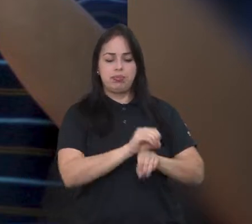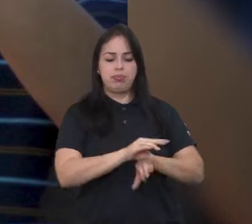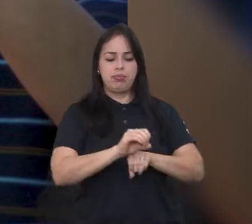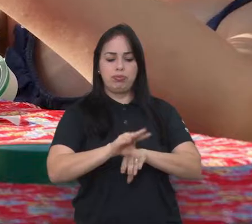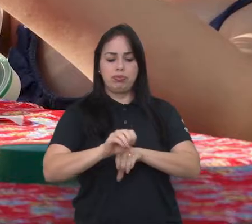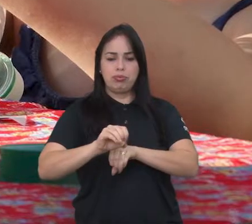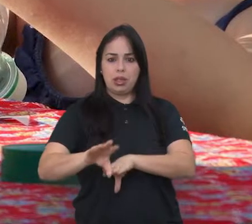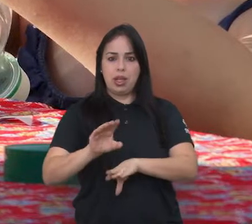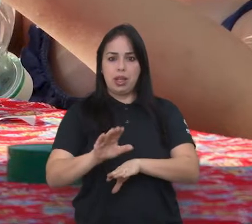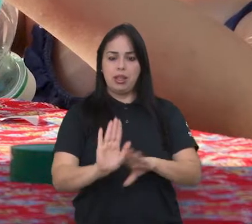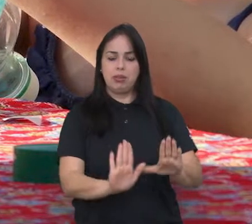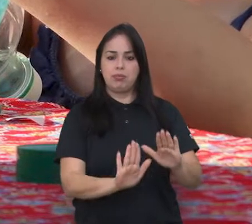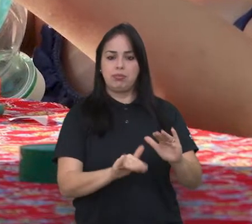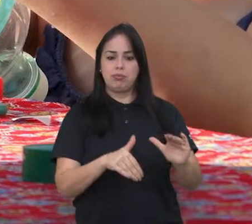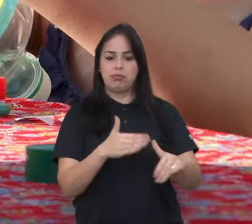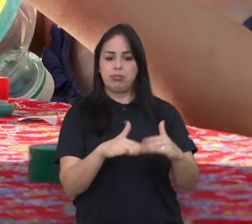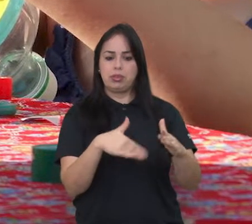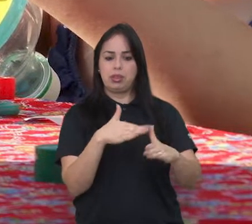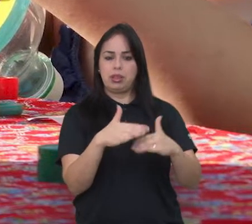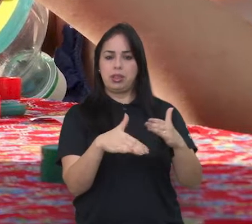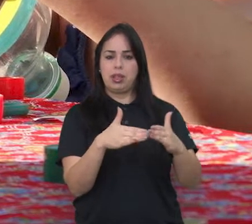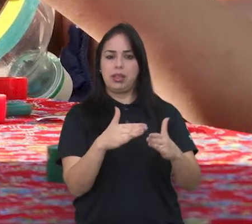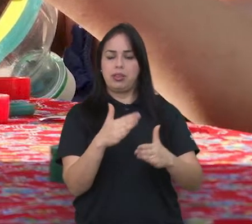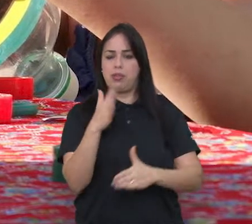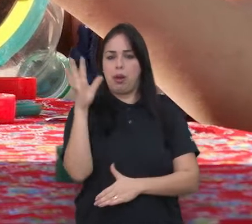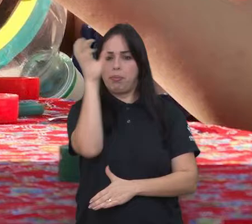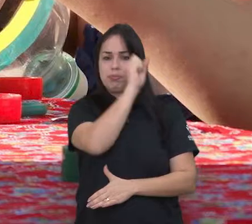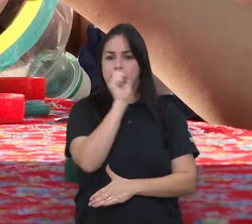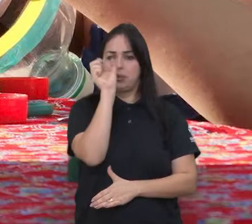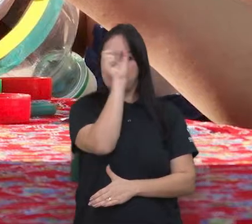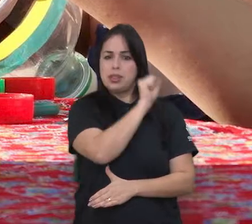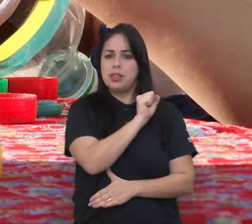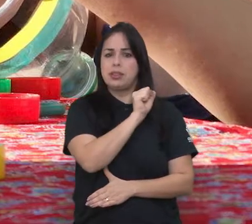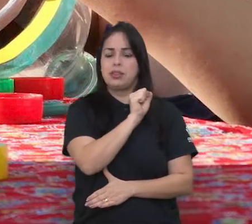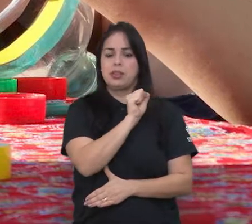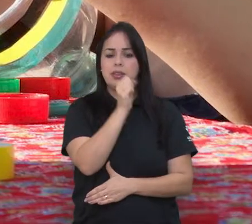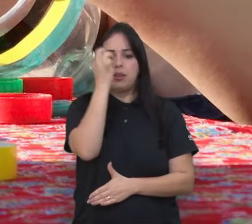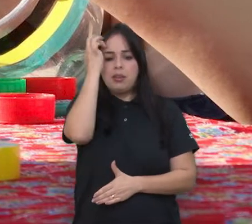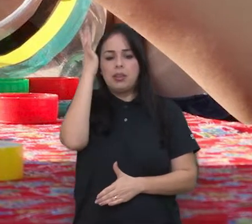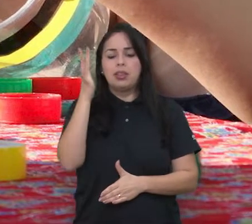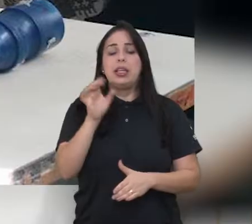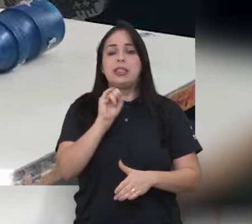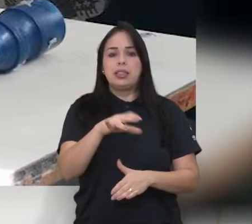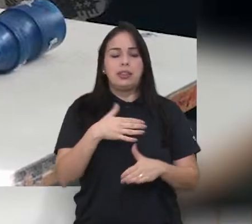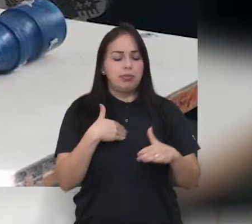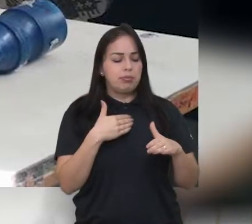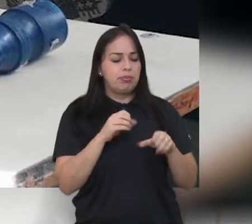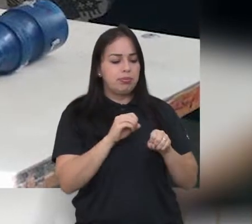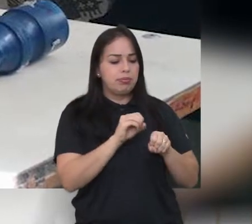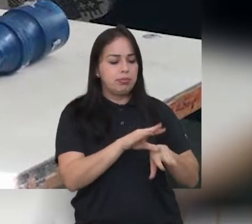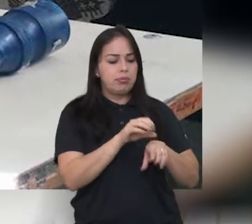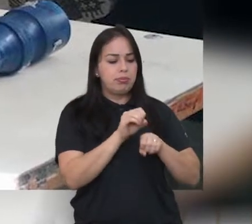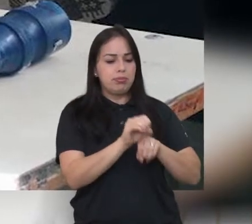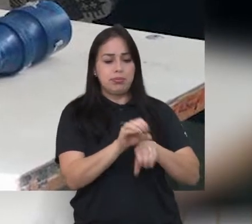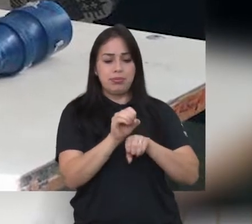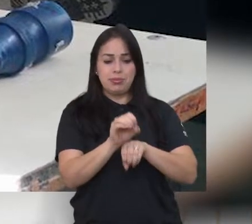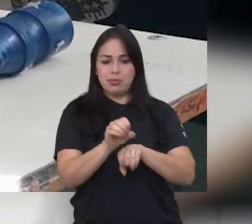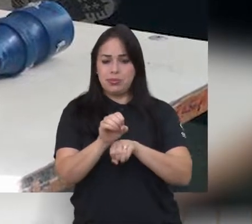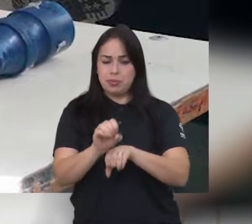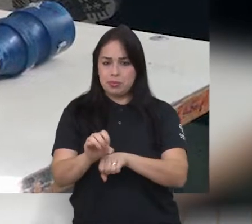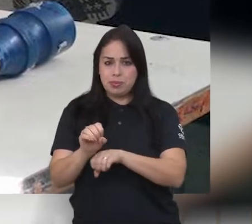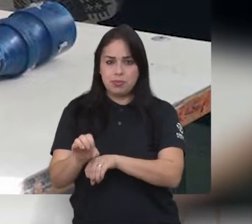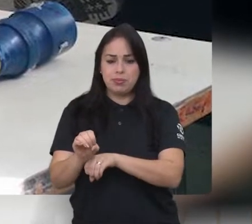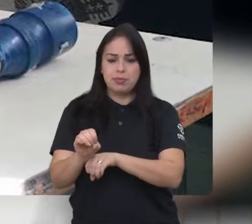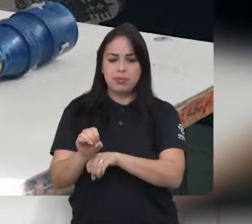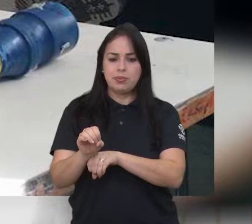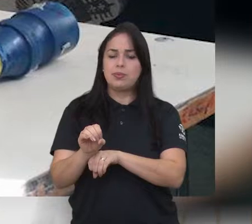personalidade de todo ser humano já são criados, né, e enraizados, né? Então, quando você já vai inserindo esse contexto